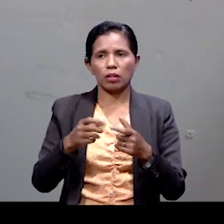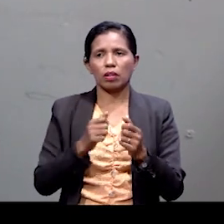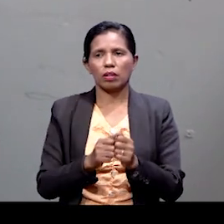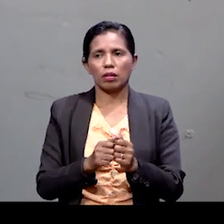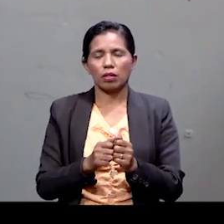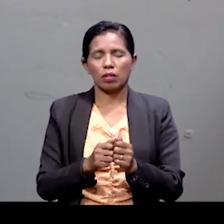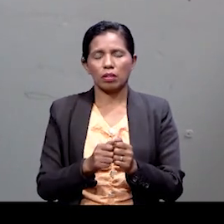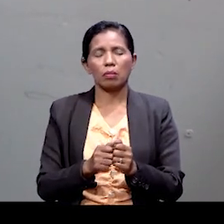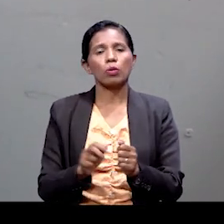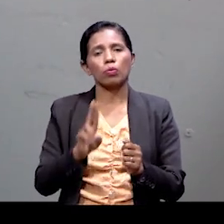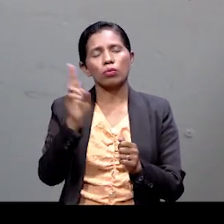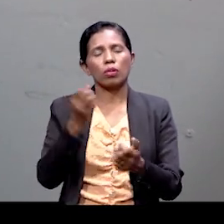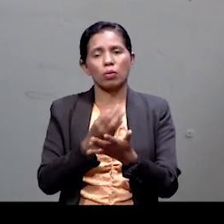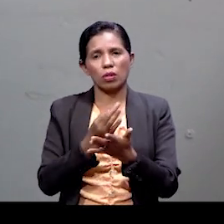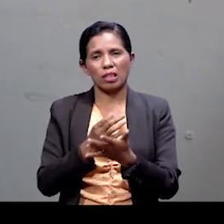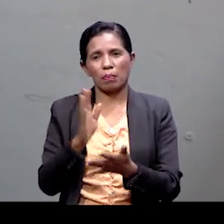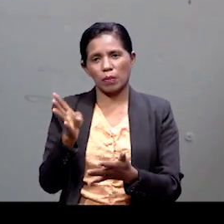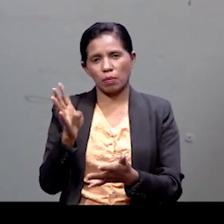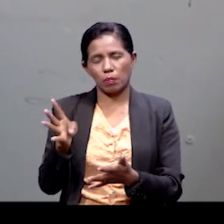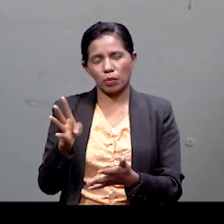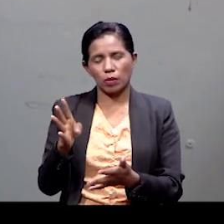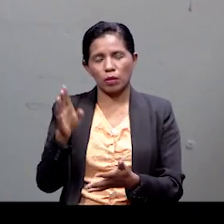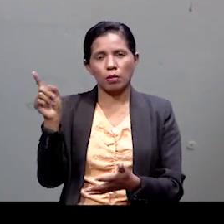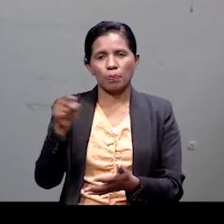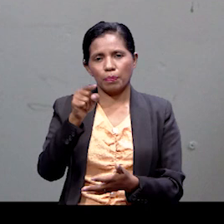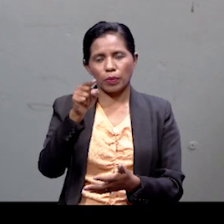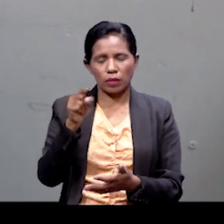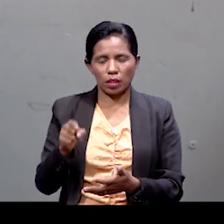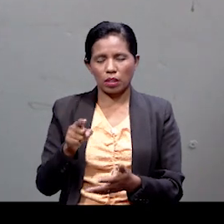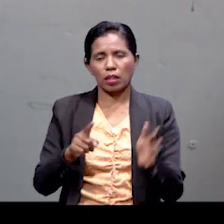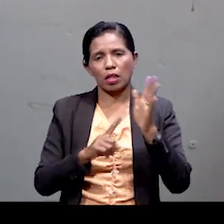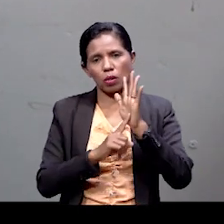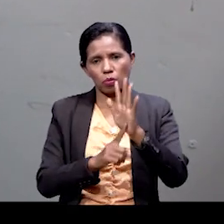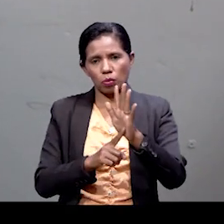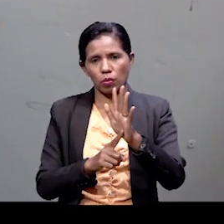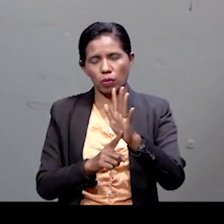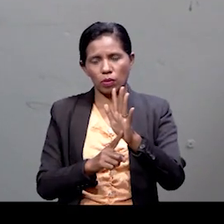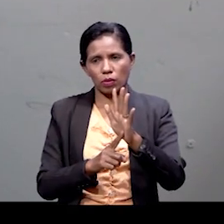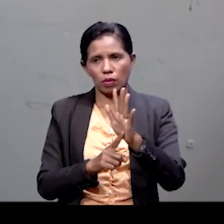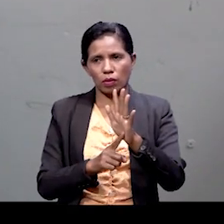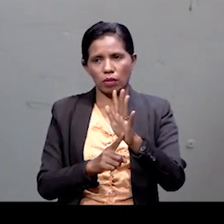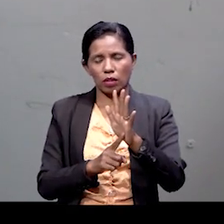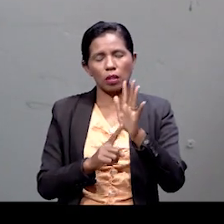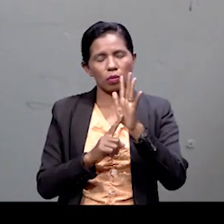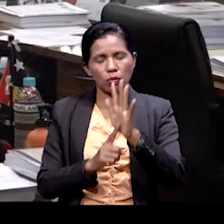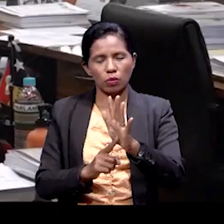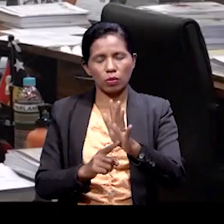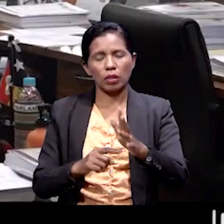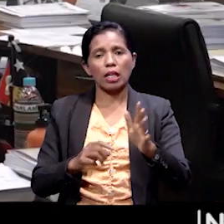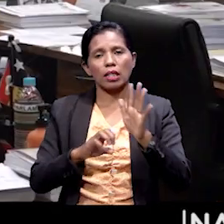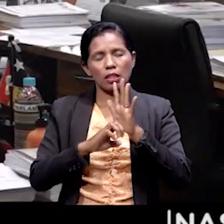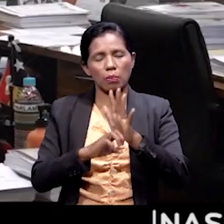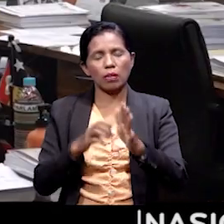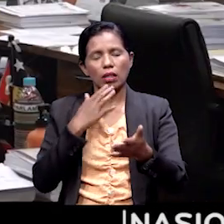40 e tal por cento. Ne, hatur kata, sinal ne bela dun dia ke execução.